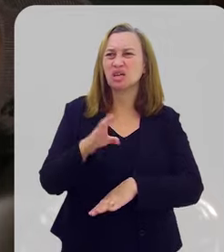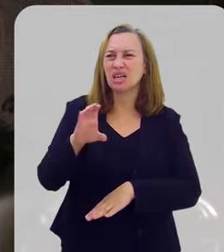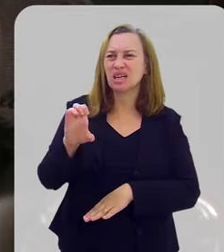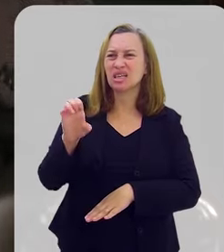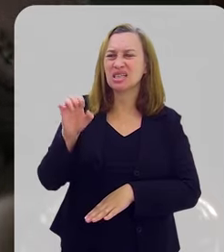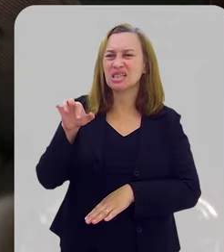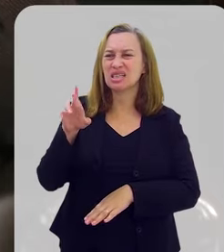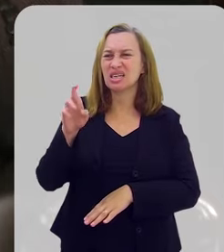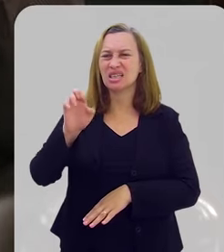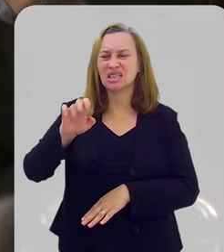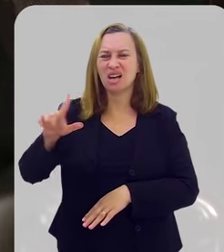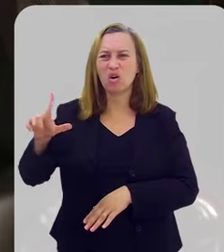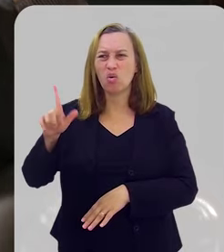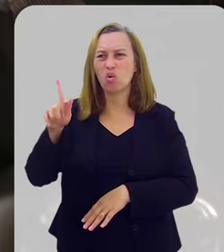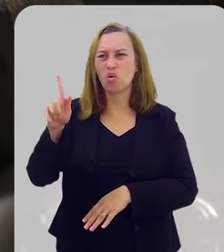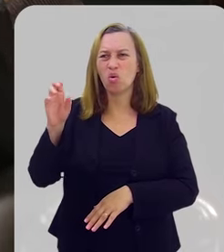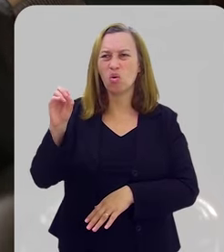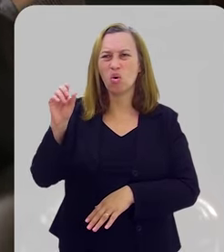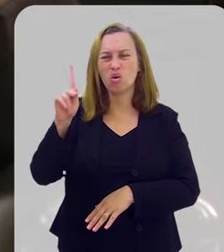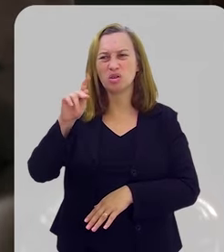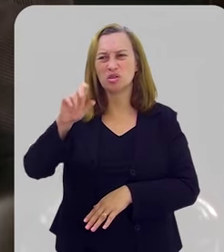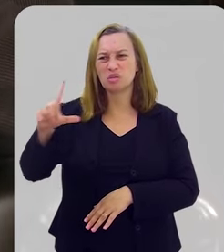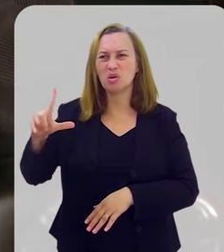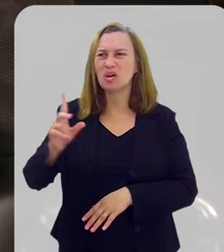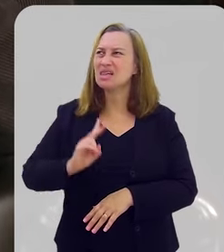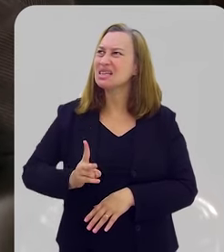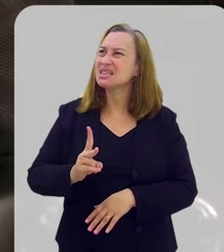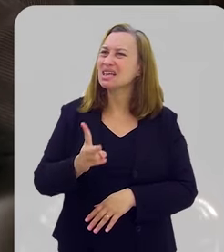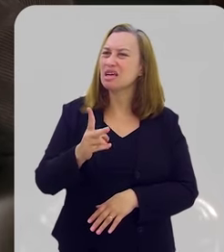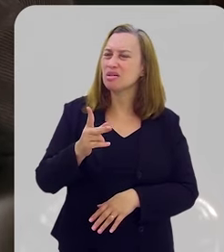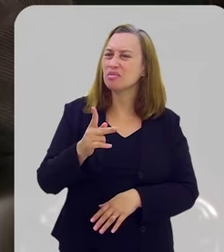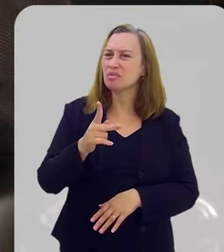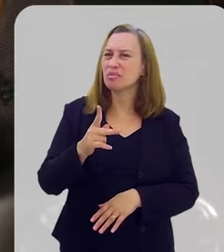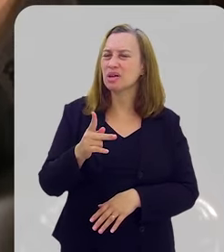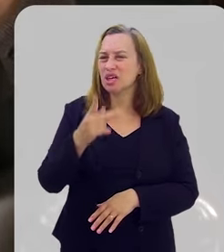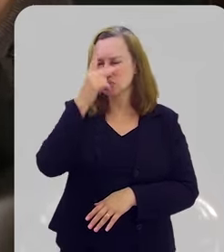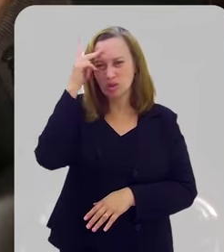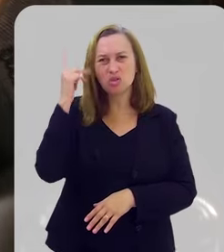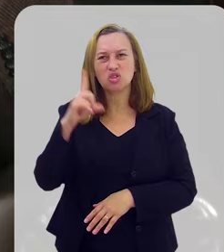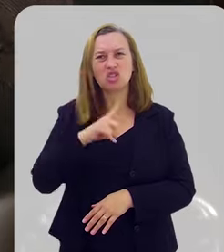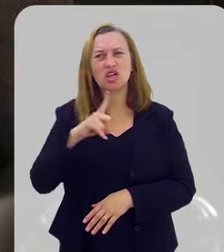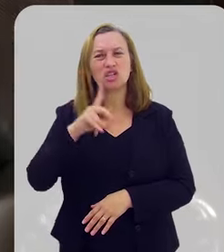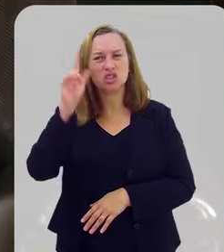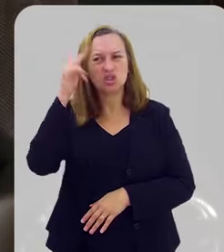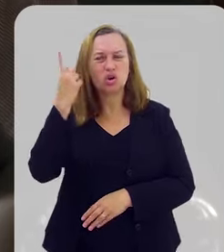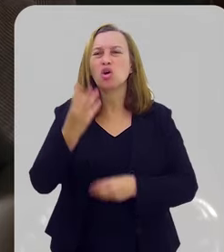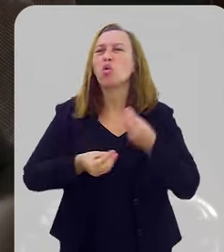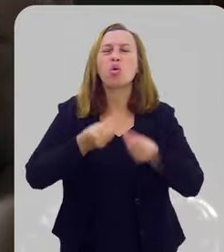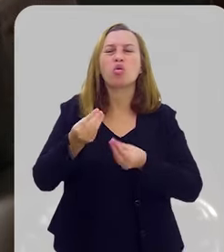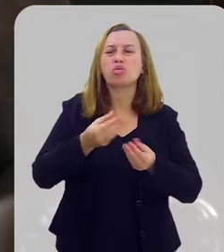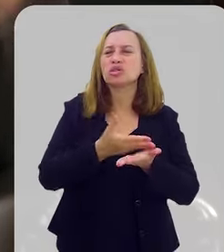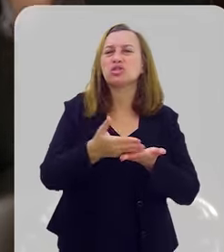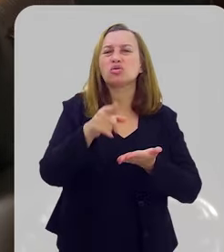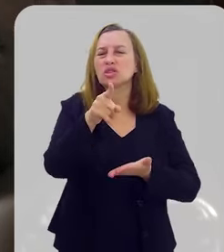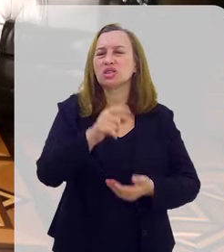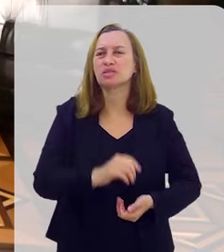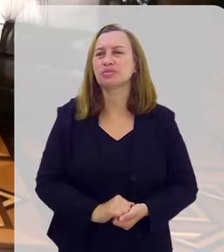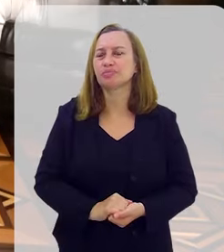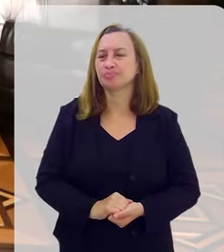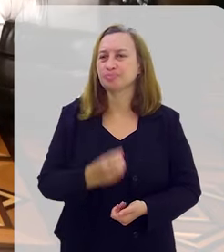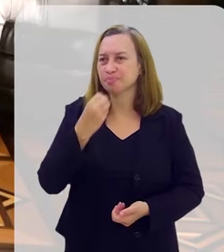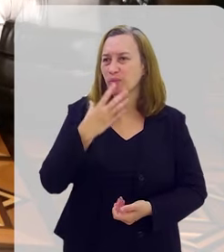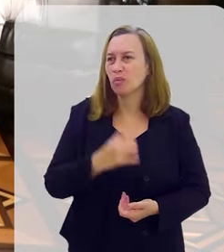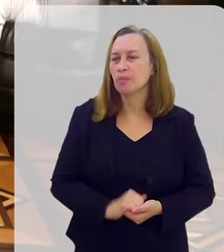na Central Gospel? Porque todo cara que vai se lançar tem uma história, né? Como é que foi a tua história? Como é que foi o teu começo?